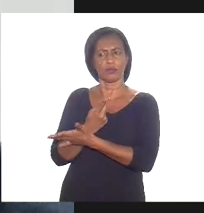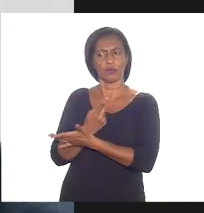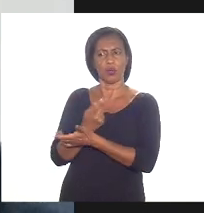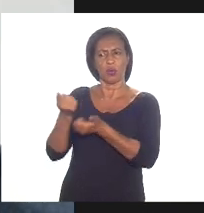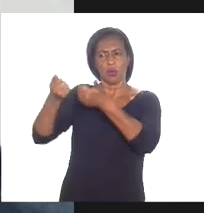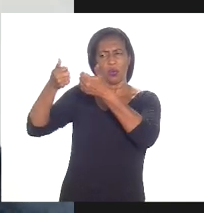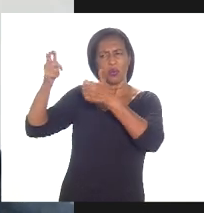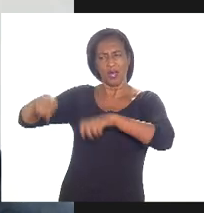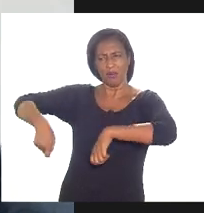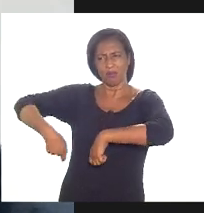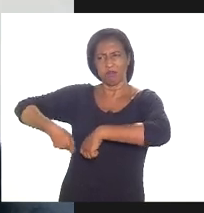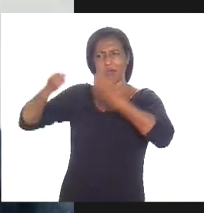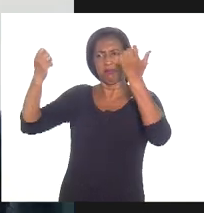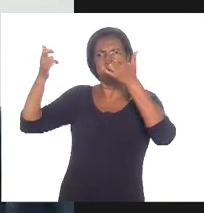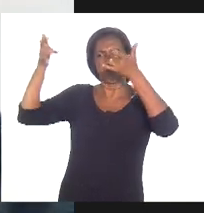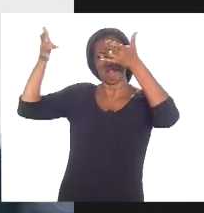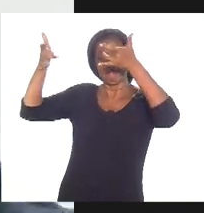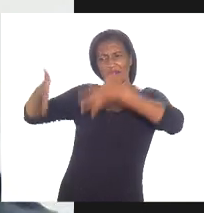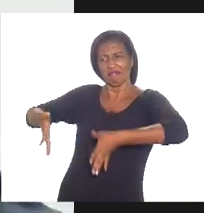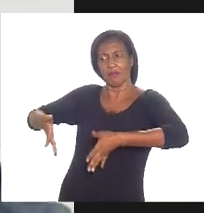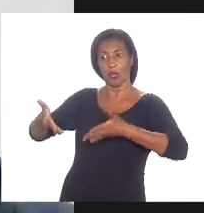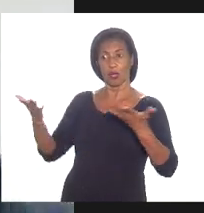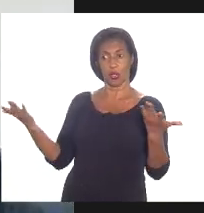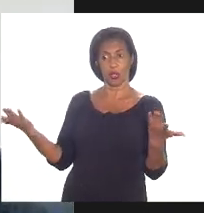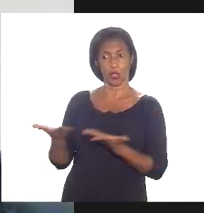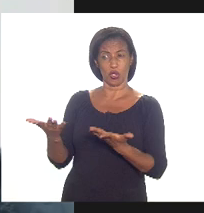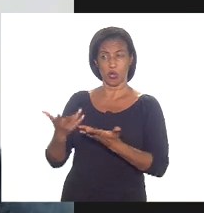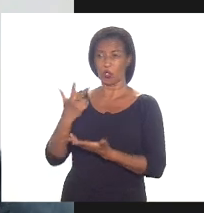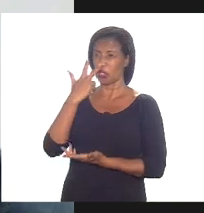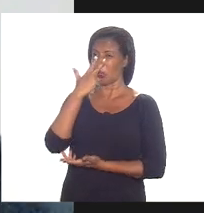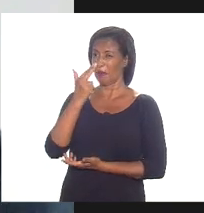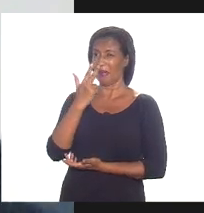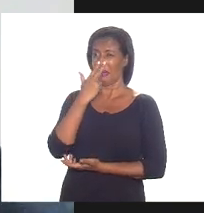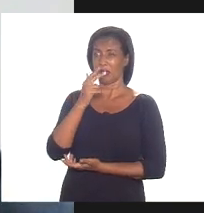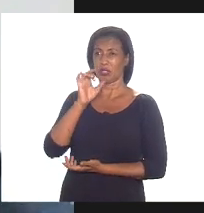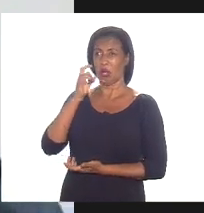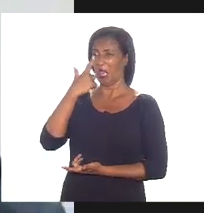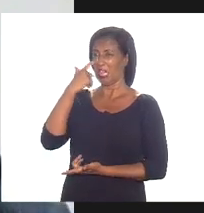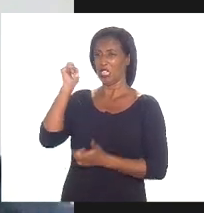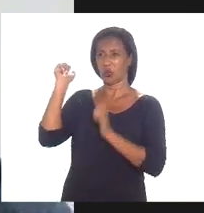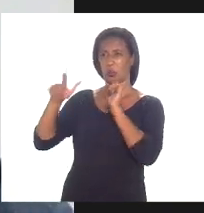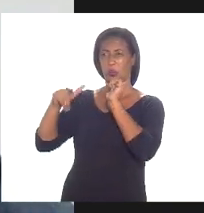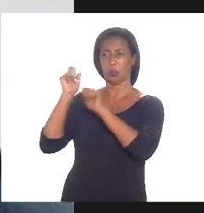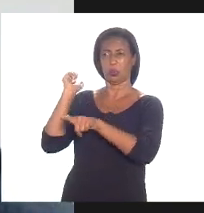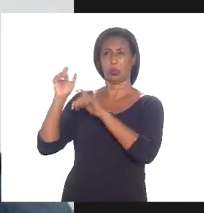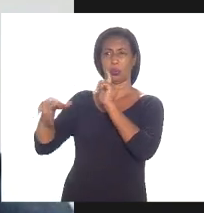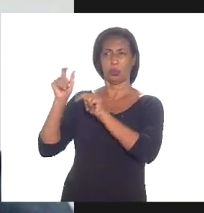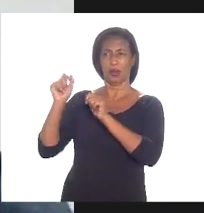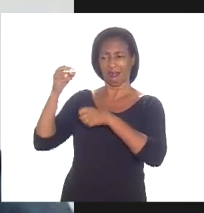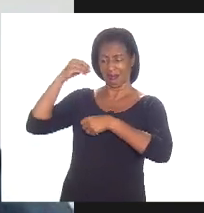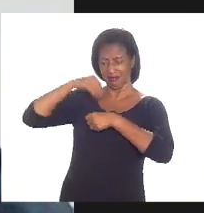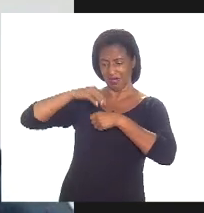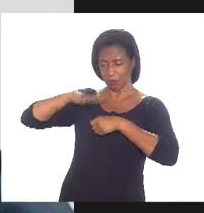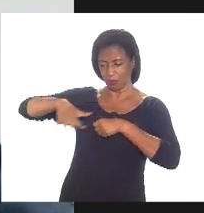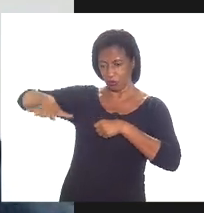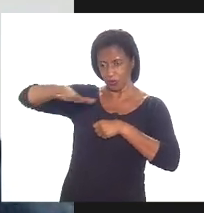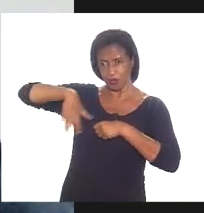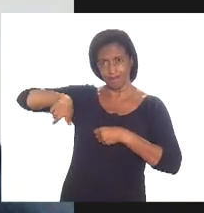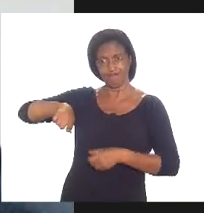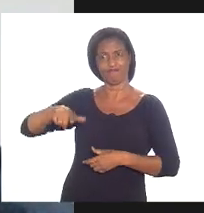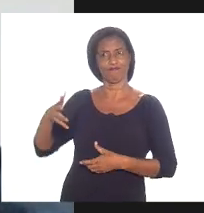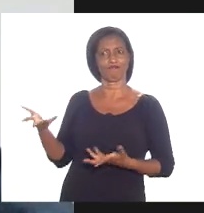totalmente degradado e abandonado, e hoje a praça só serve de lixão dentro de uma área extremamente